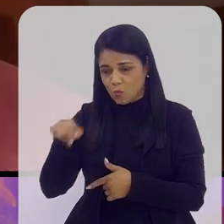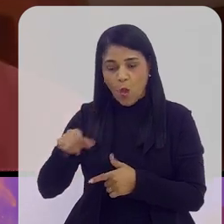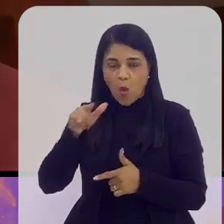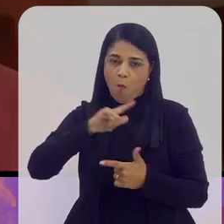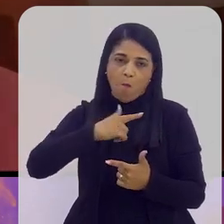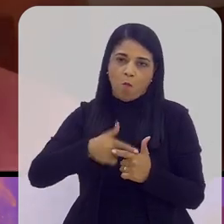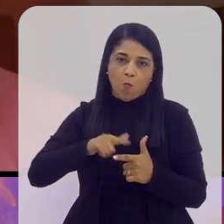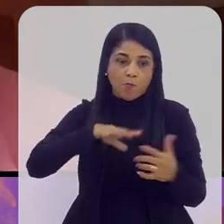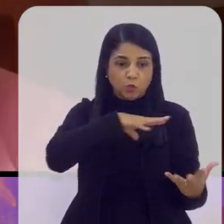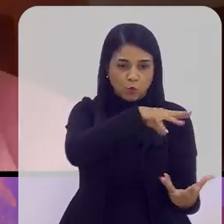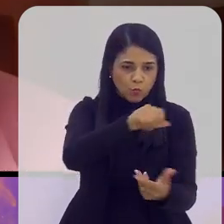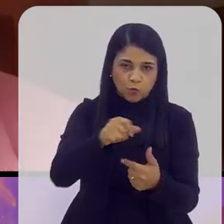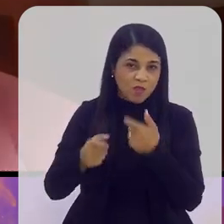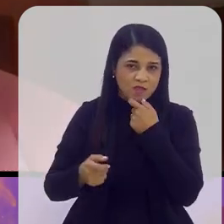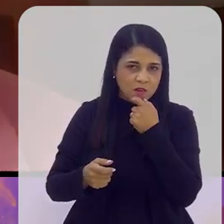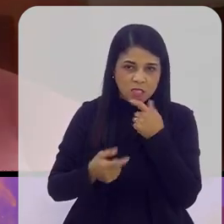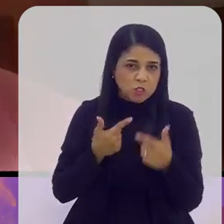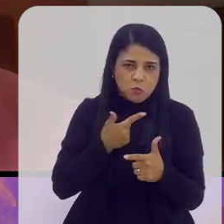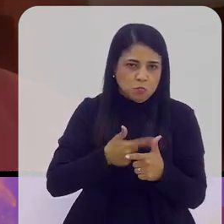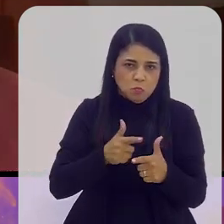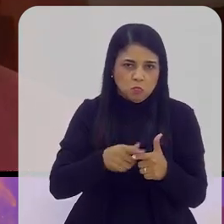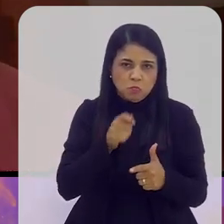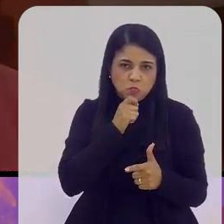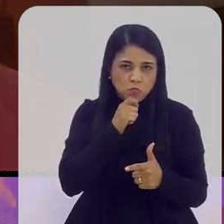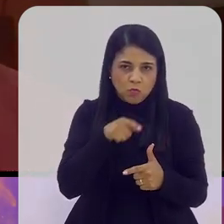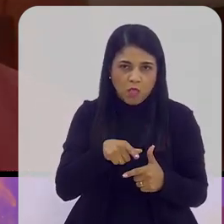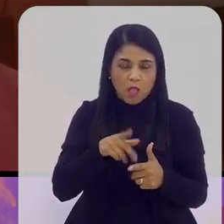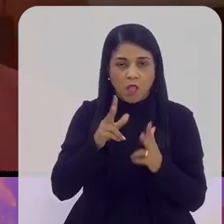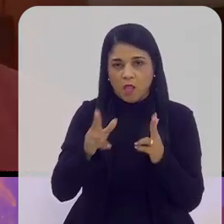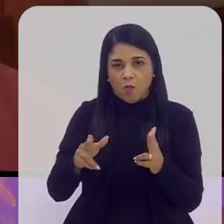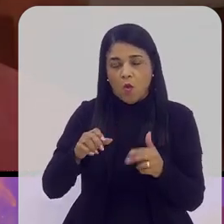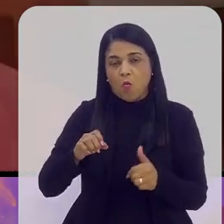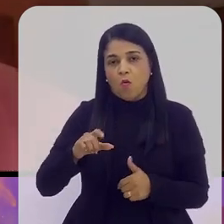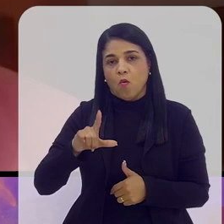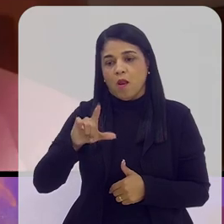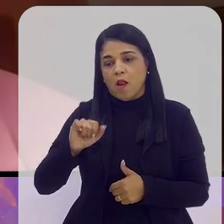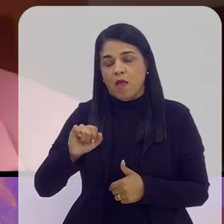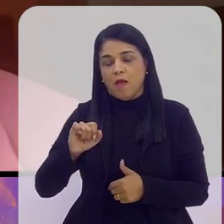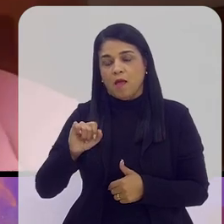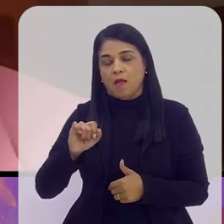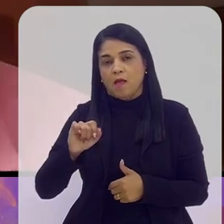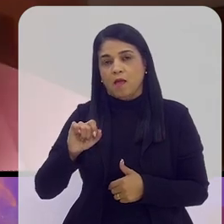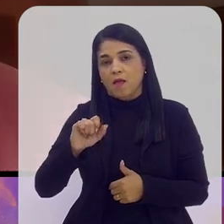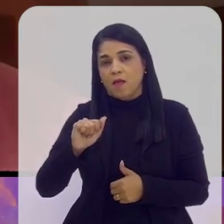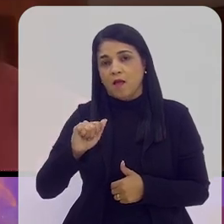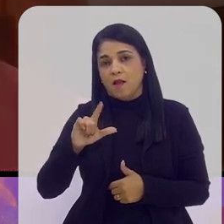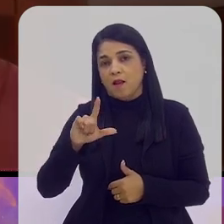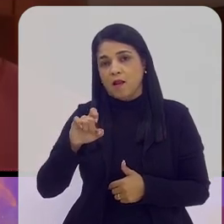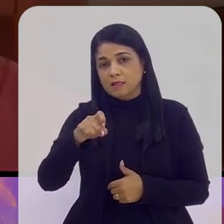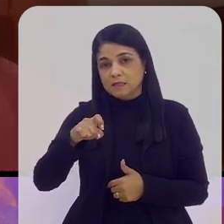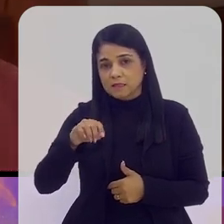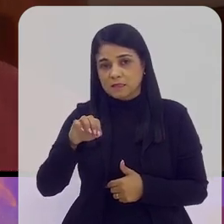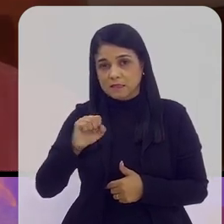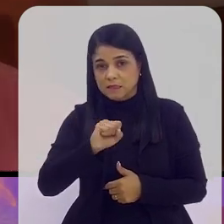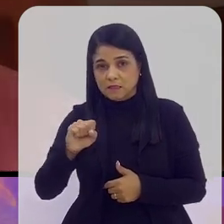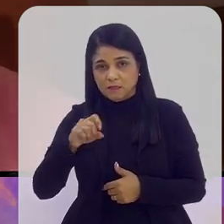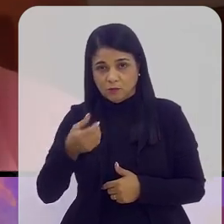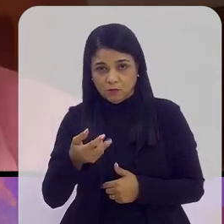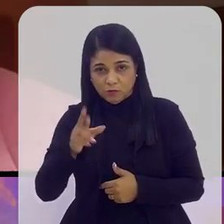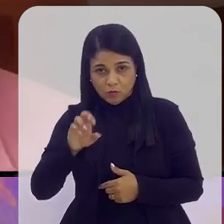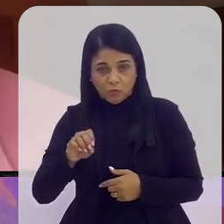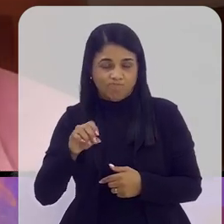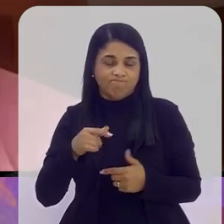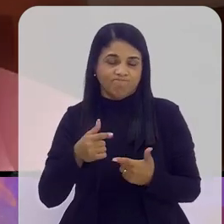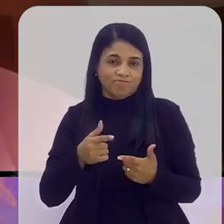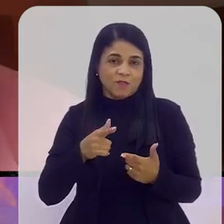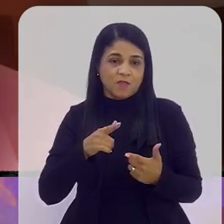problema do mundo. Os ingleses não têm esse problema com o Alexander Arnold, né? Os italianos não têm esse problema. Há até mais